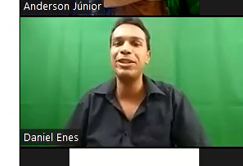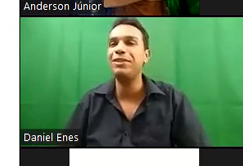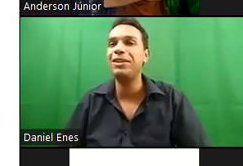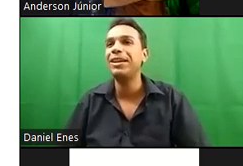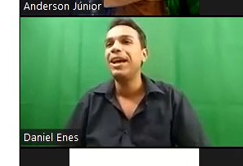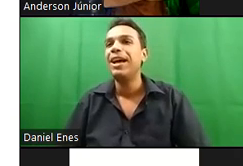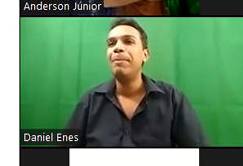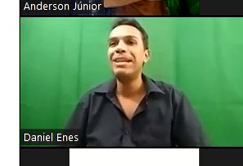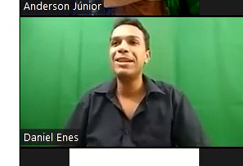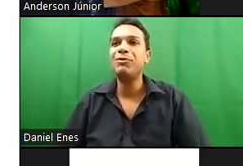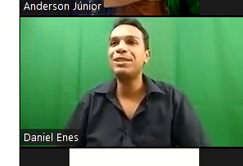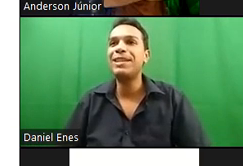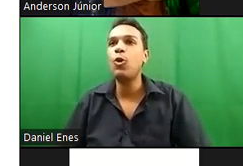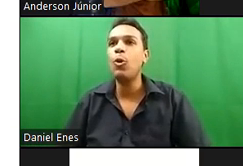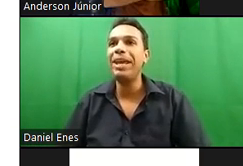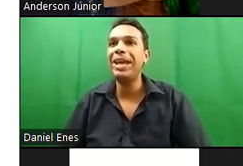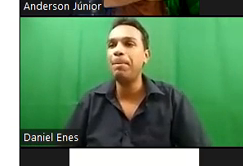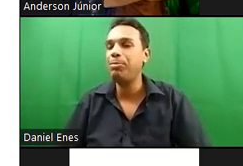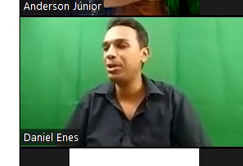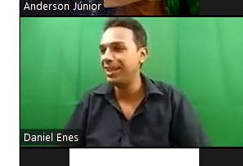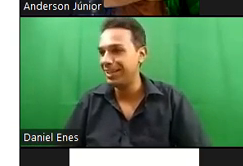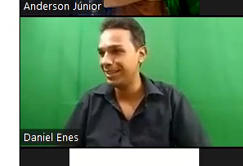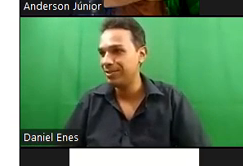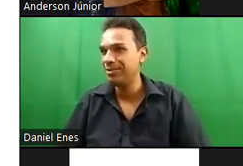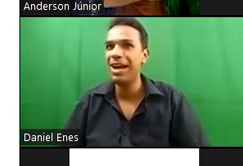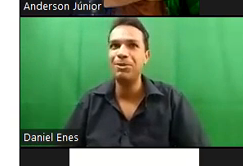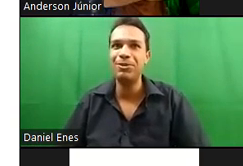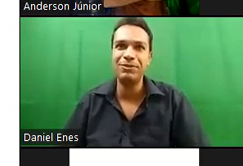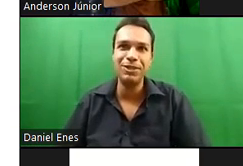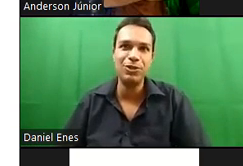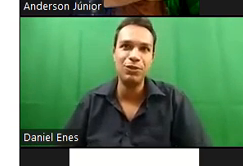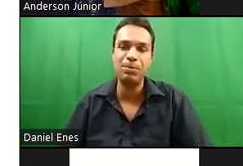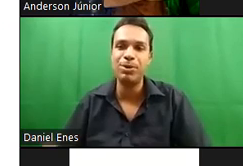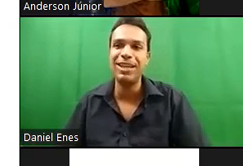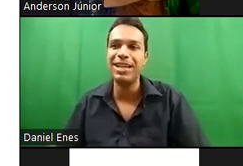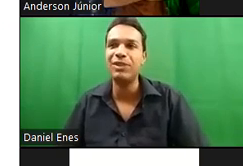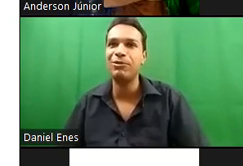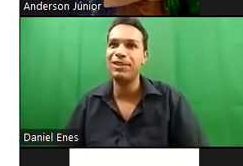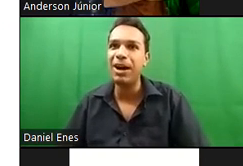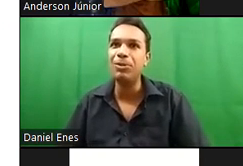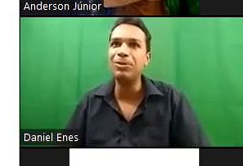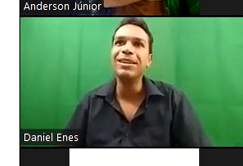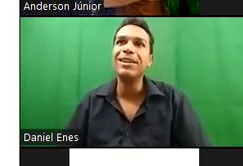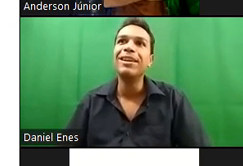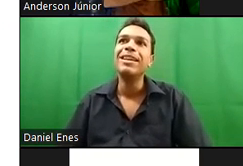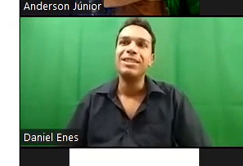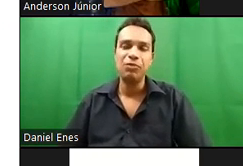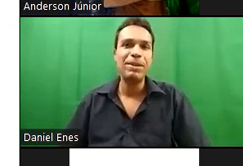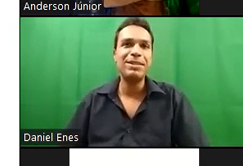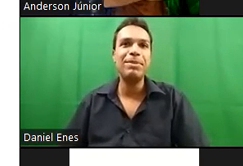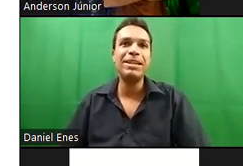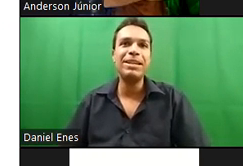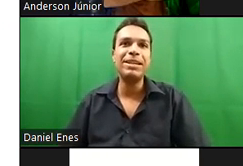vão escrever maçã você comer. Por quê? O verbo no infinitivo, porque lá no final... Eles